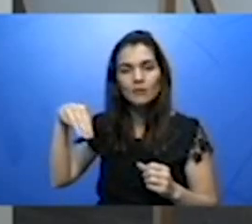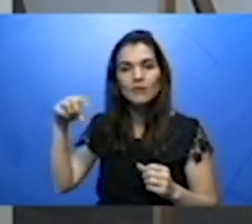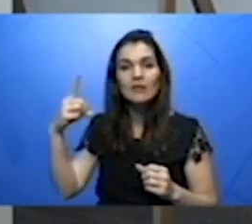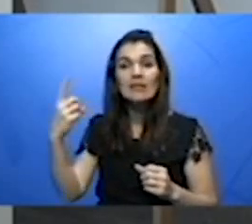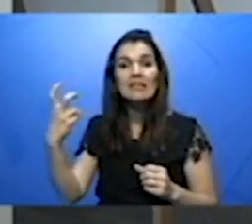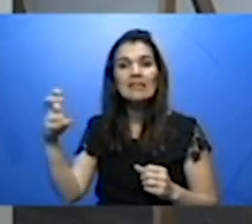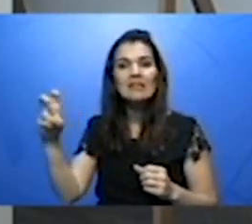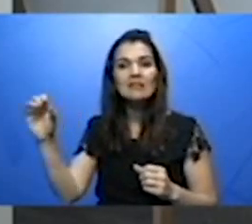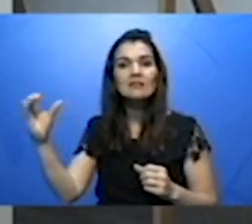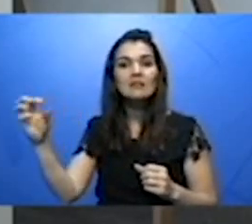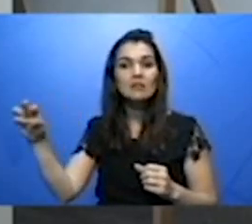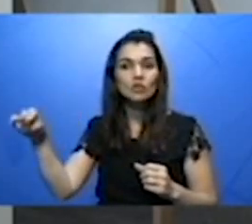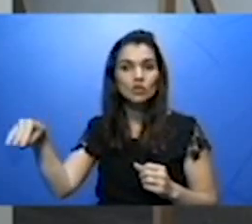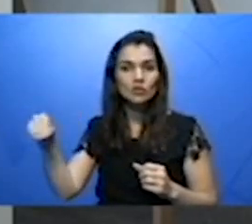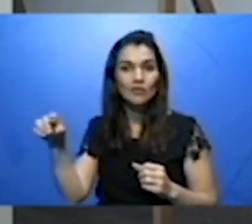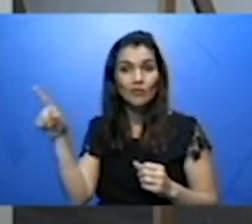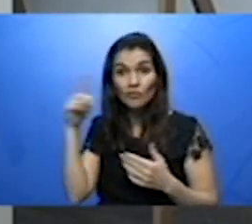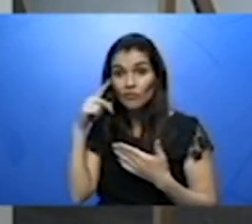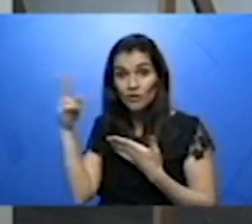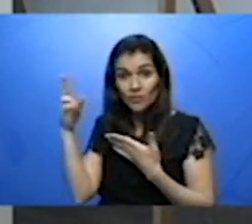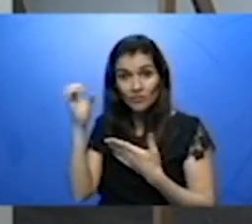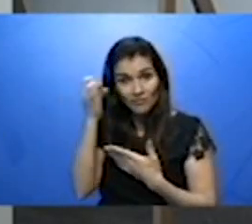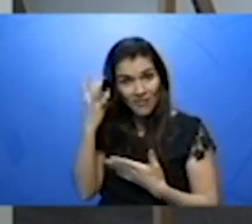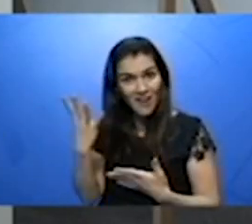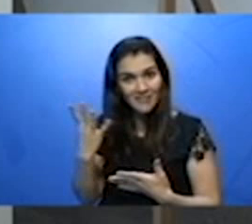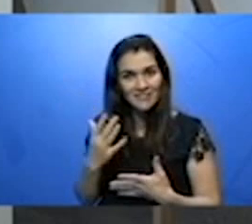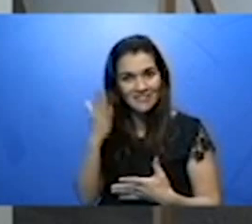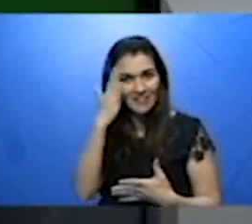viu que fácil dessa maneira